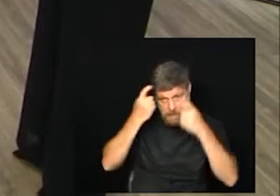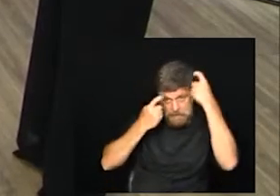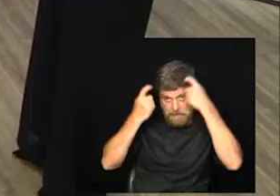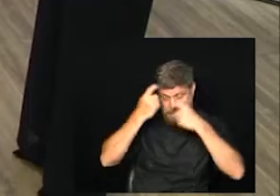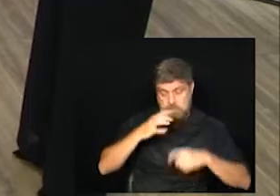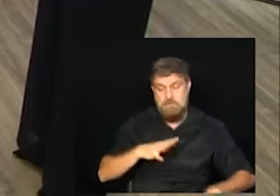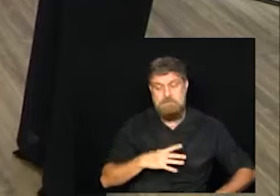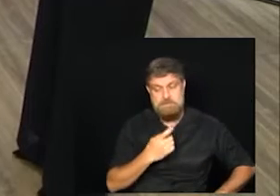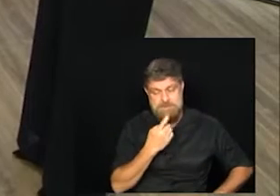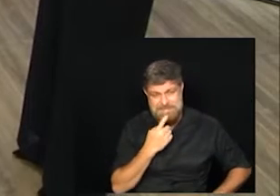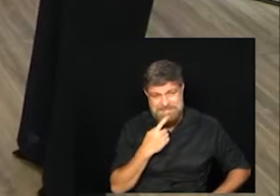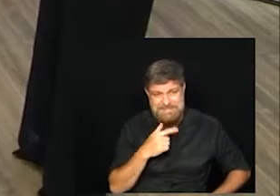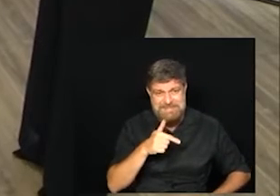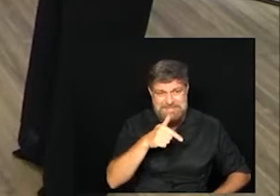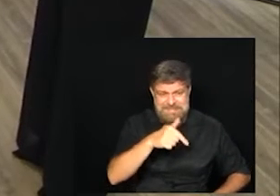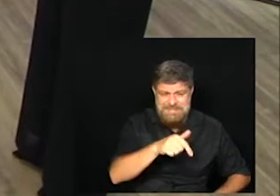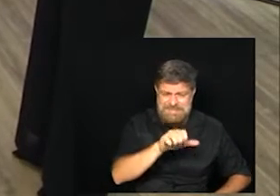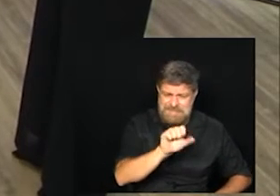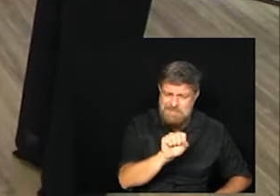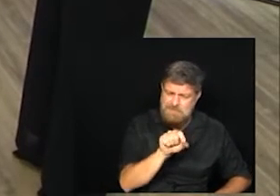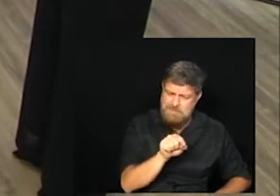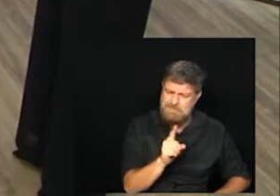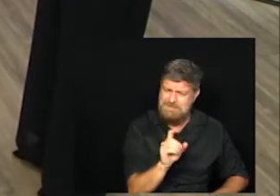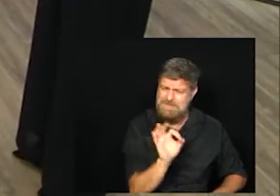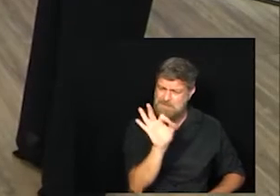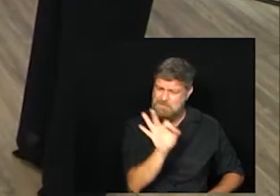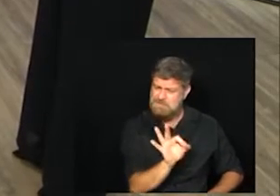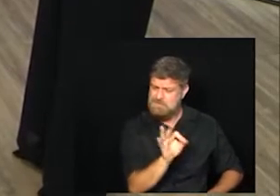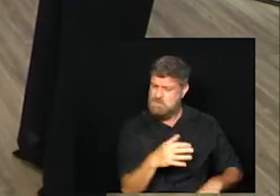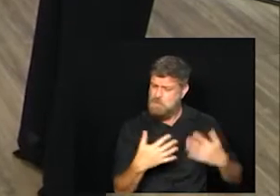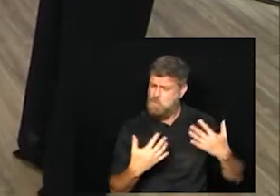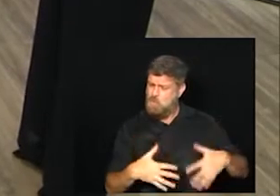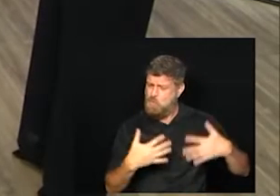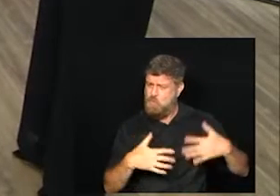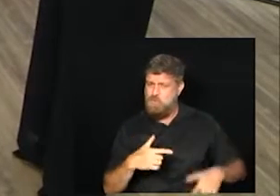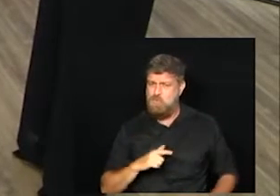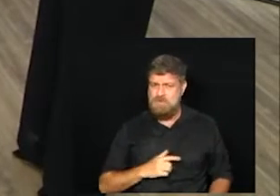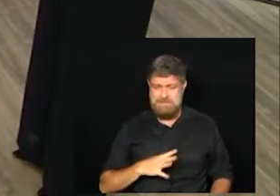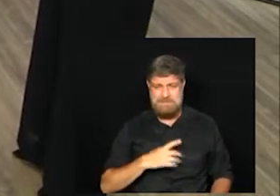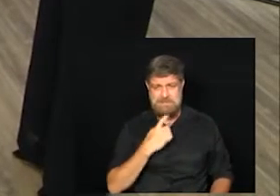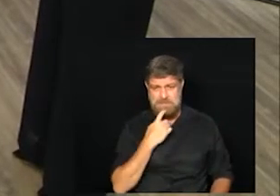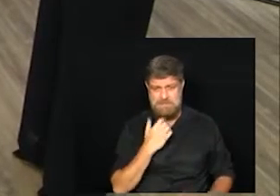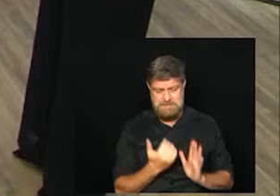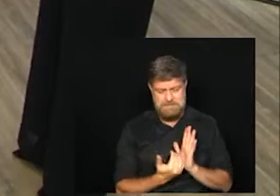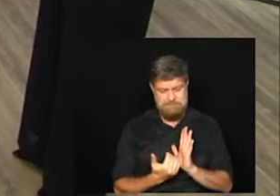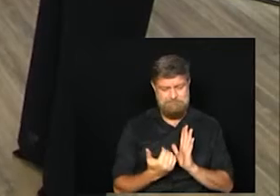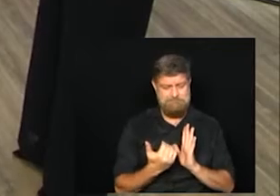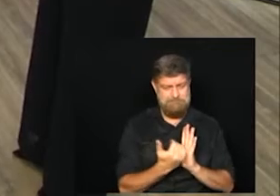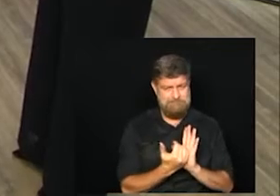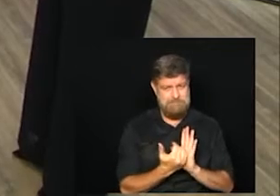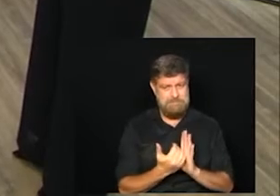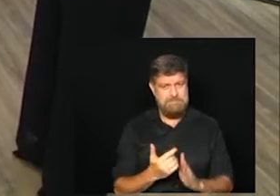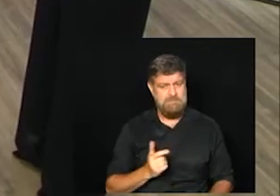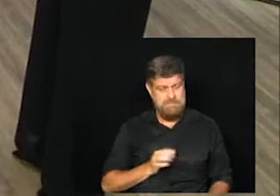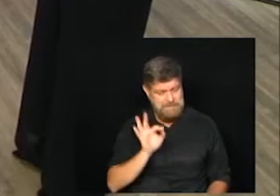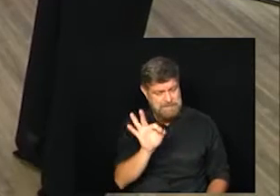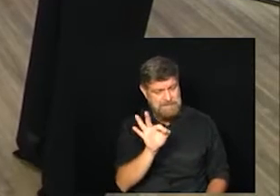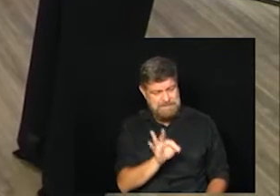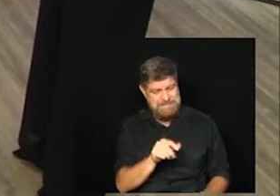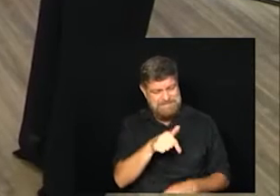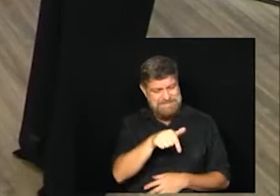cidade de Campinas, com 78%, e este leve aumento de 76% para esta taxa, então,